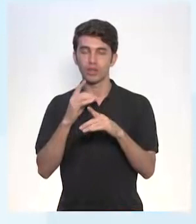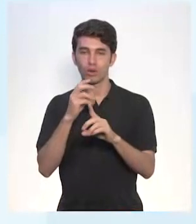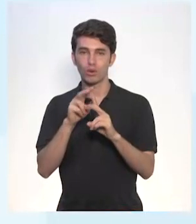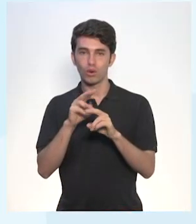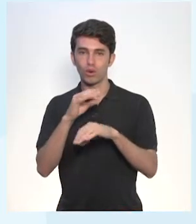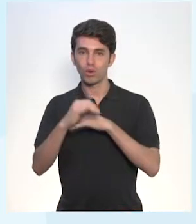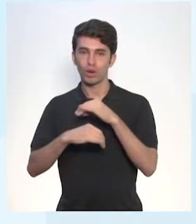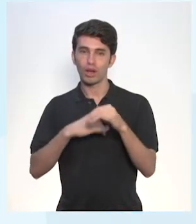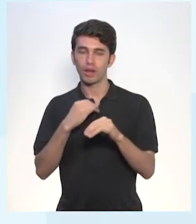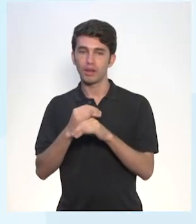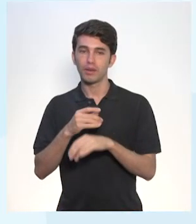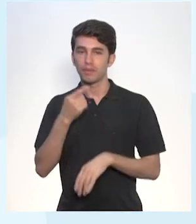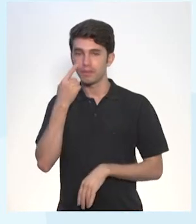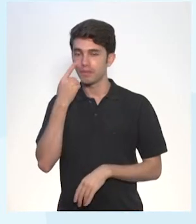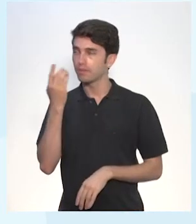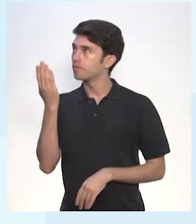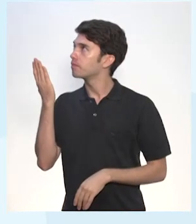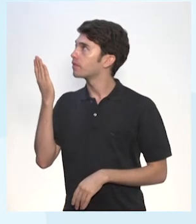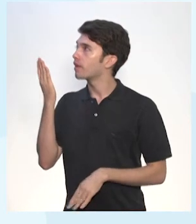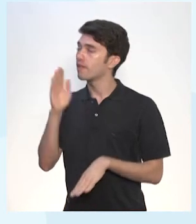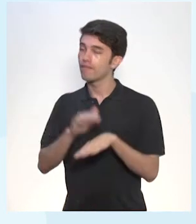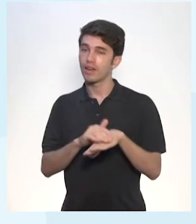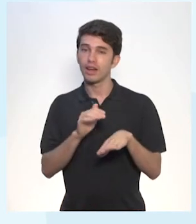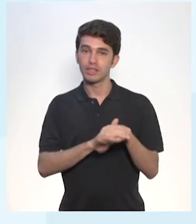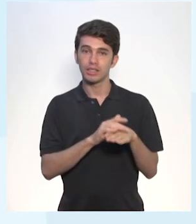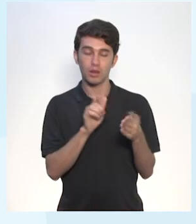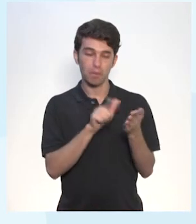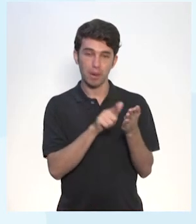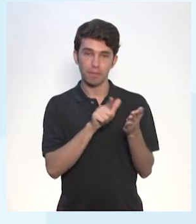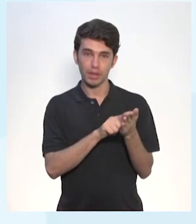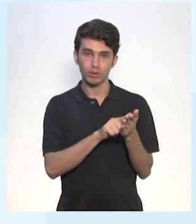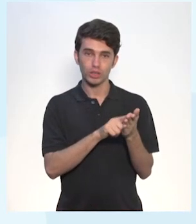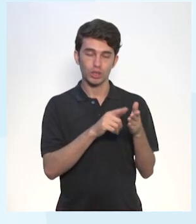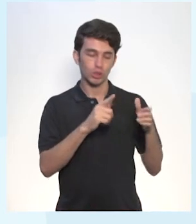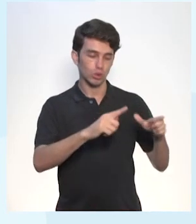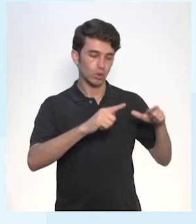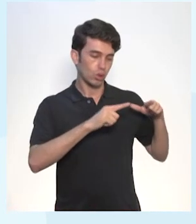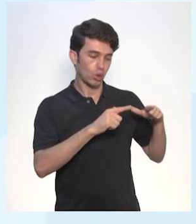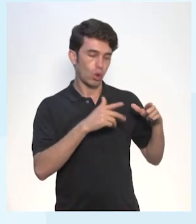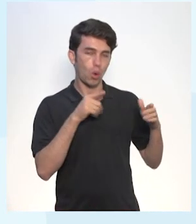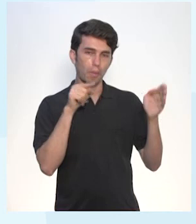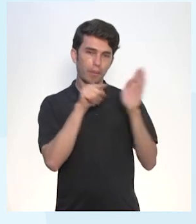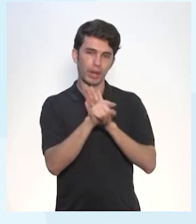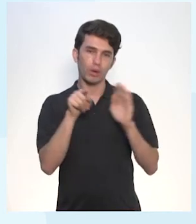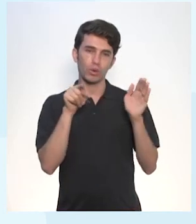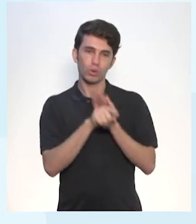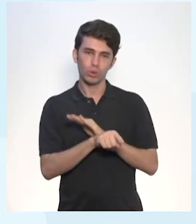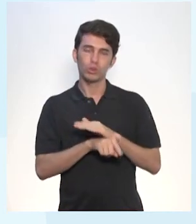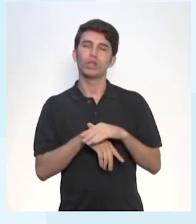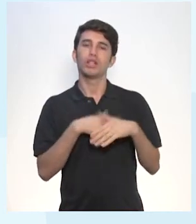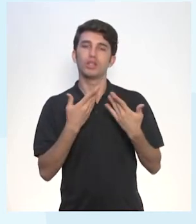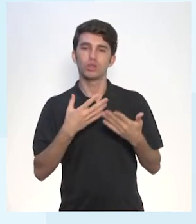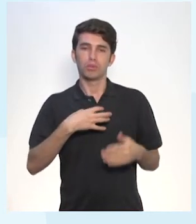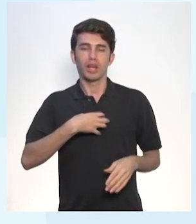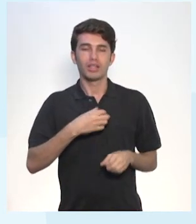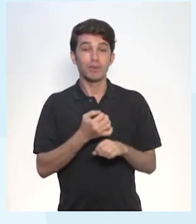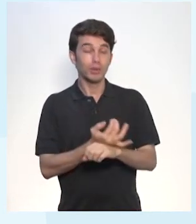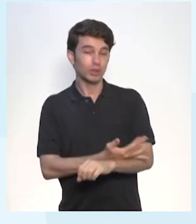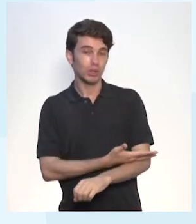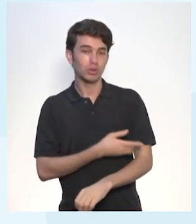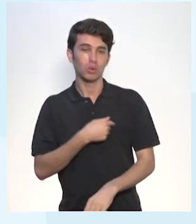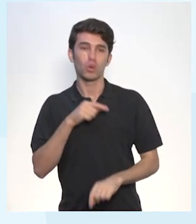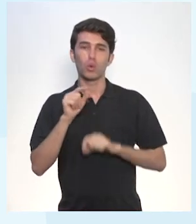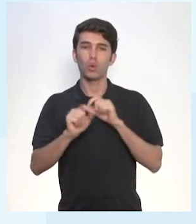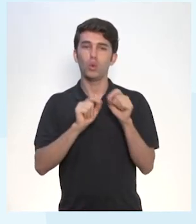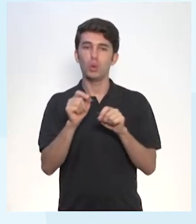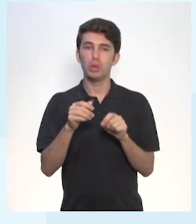Faça cartões com perguntas sobre as emoções. Então, a gente deixou as emoções aqui, o que deixa você triste, o que